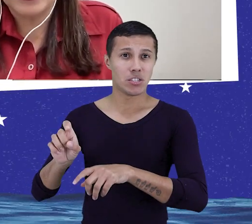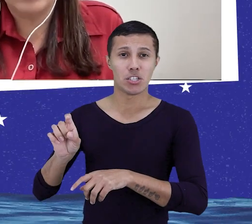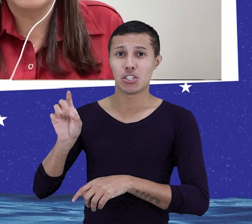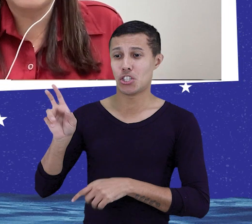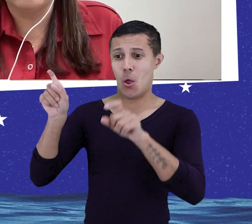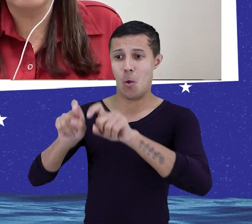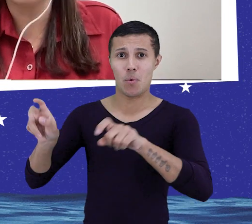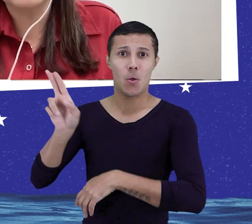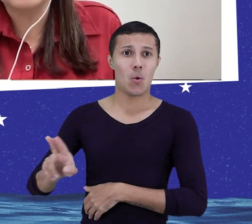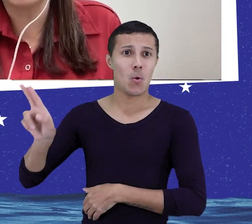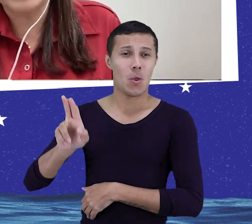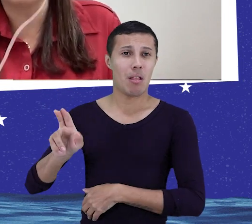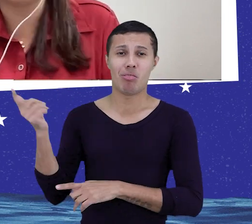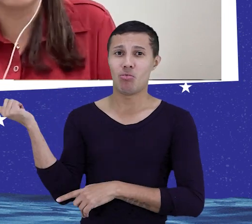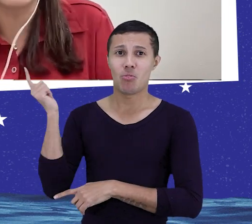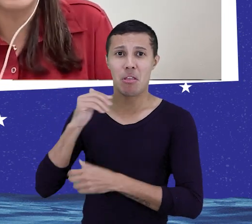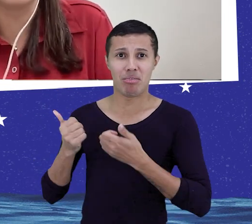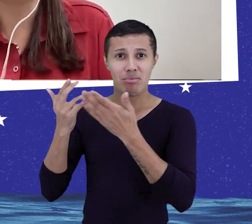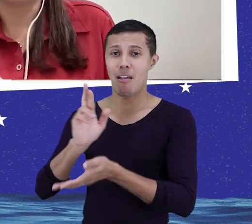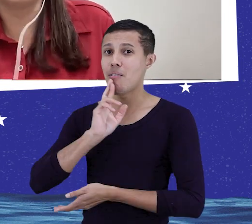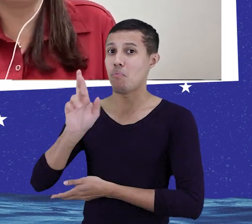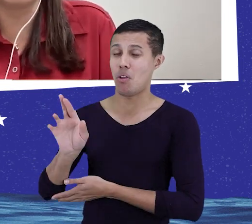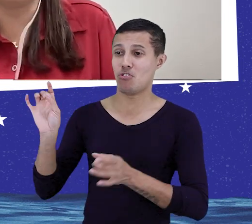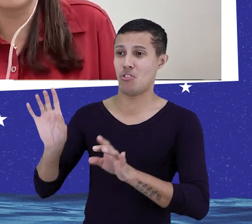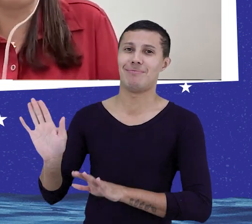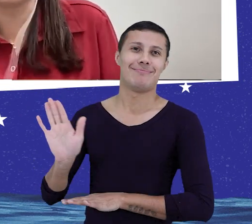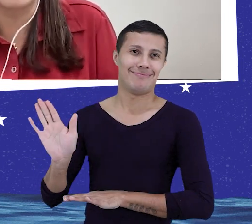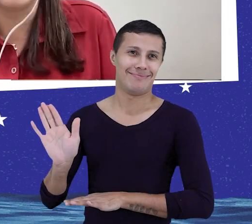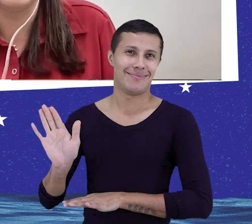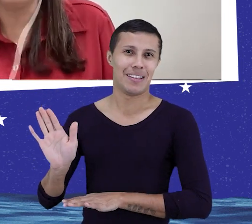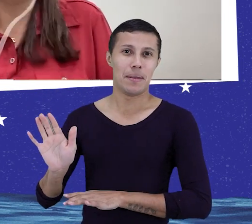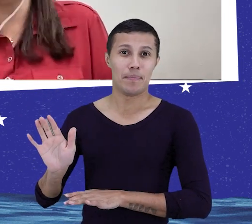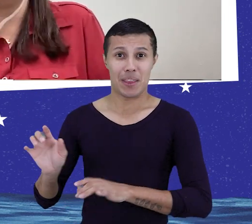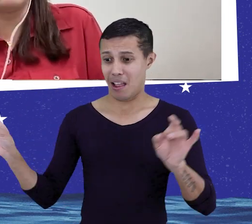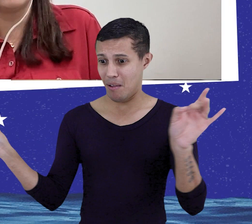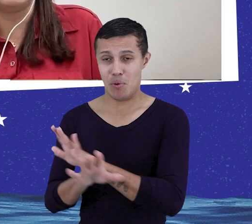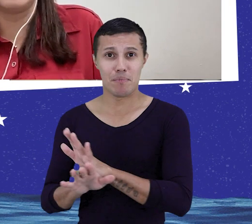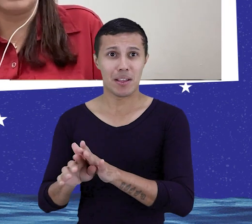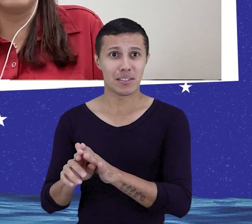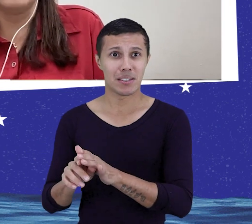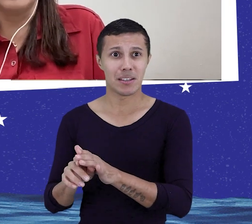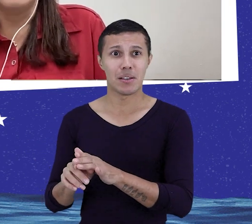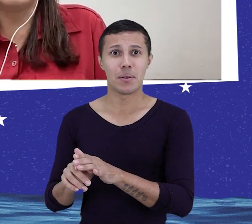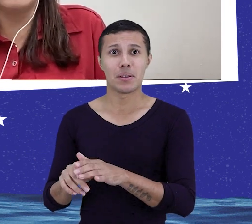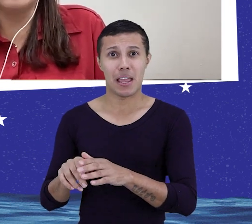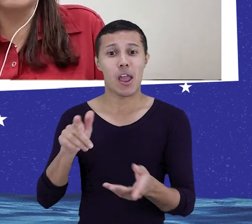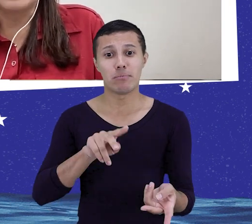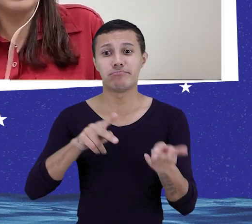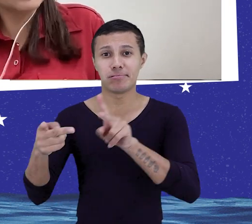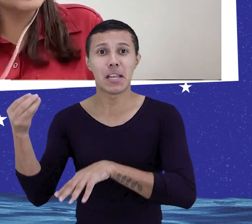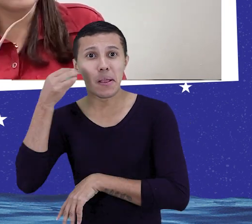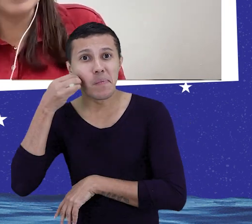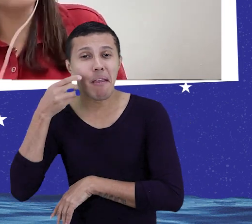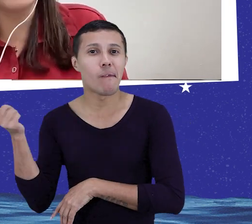ferramenta computacional ela não consegue te dar um resultado que realmente eu posso fechar ali, que você vai para o experimental.